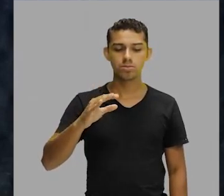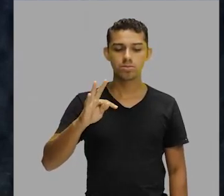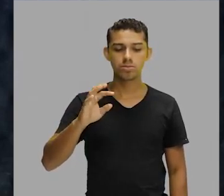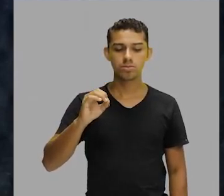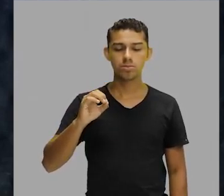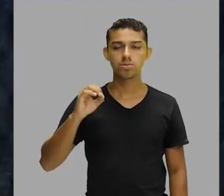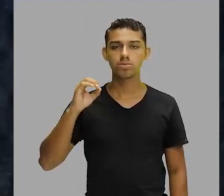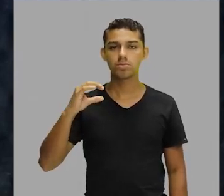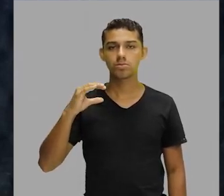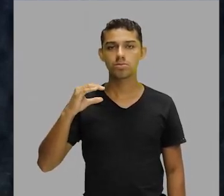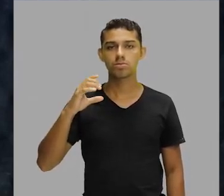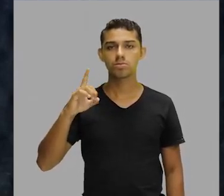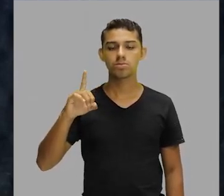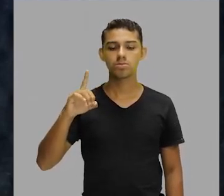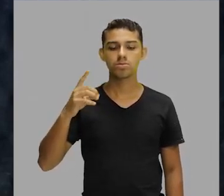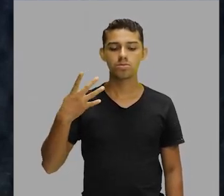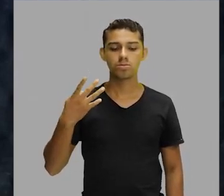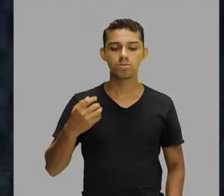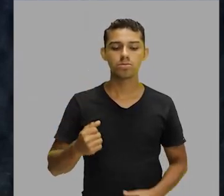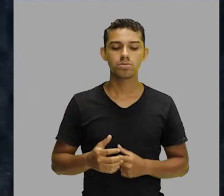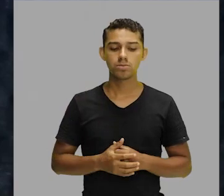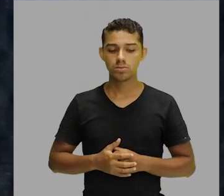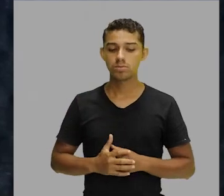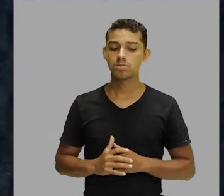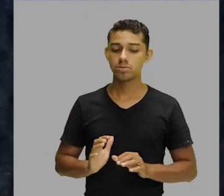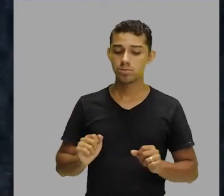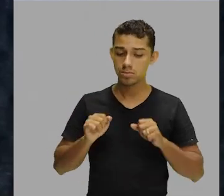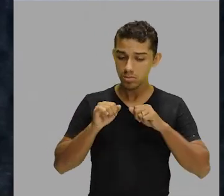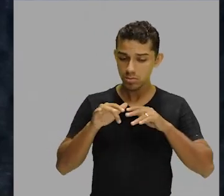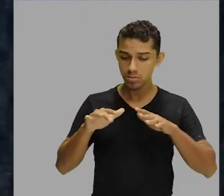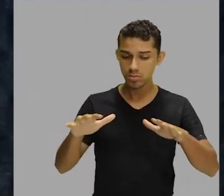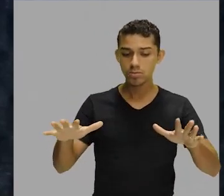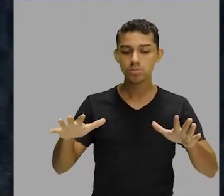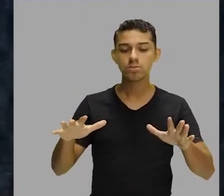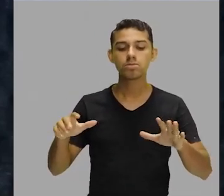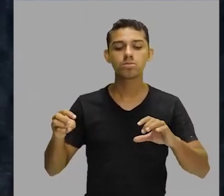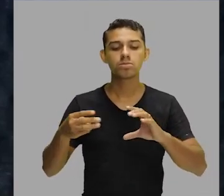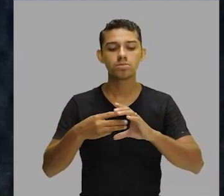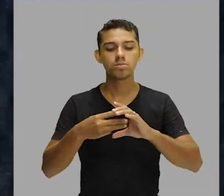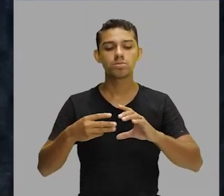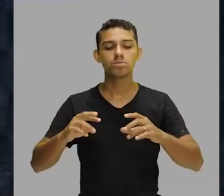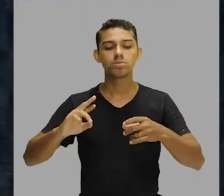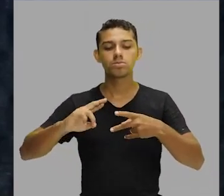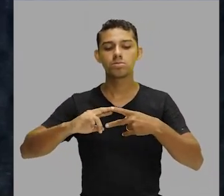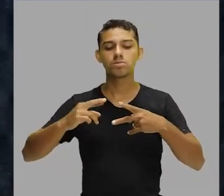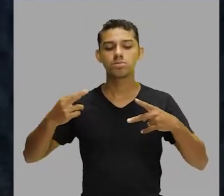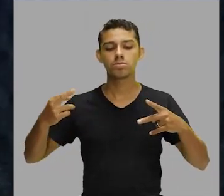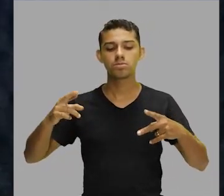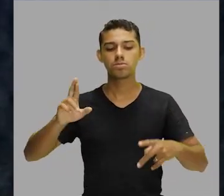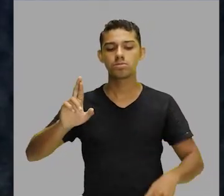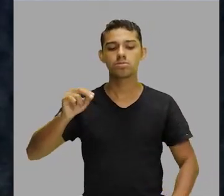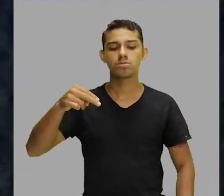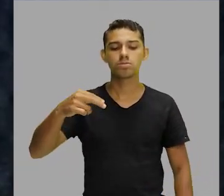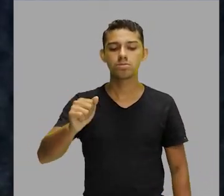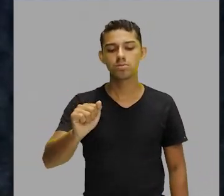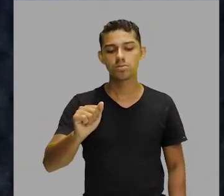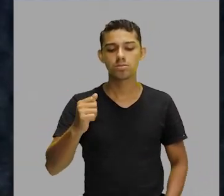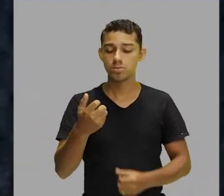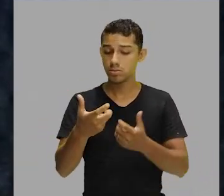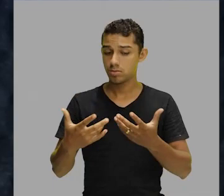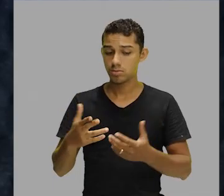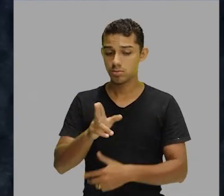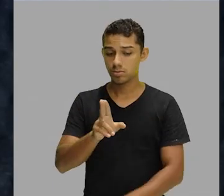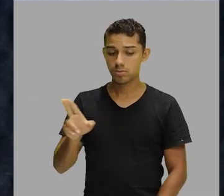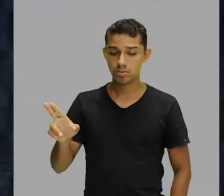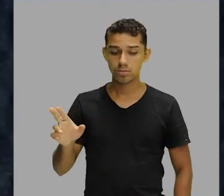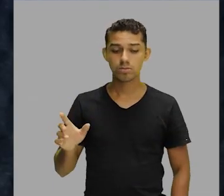ó, nesse processo, ele libera para o interior da célula o RNA e uma enzima muito importante